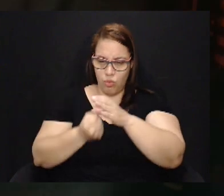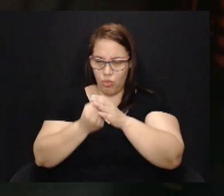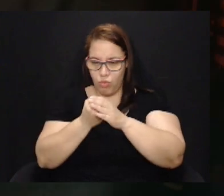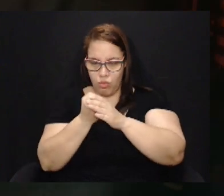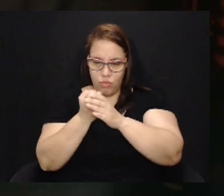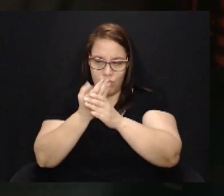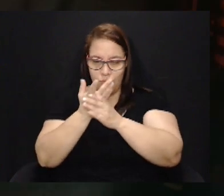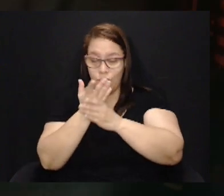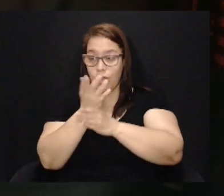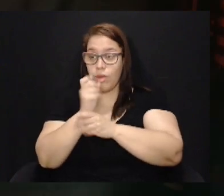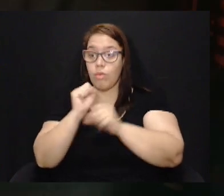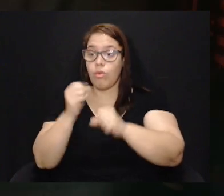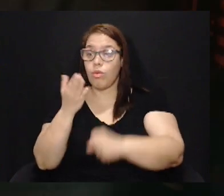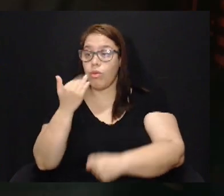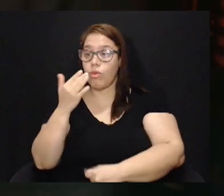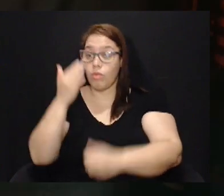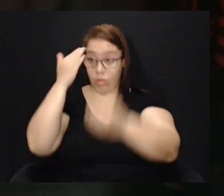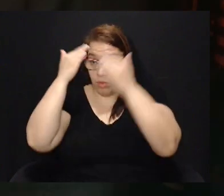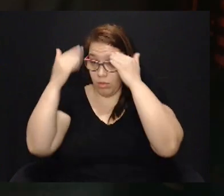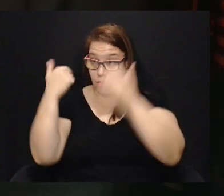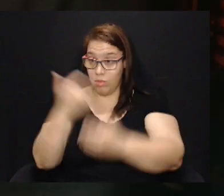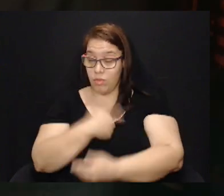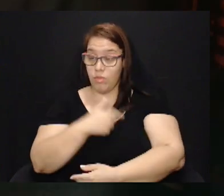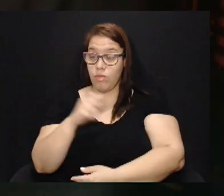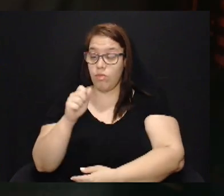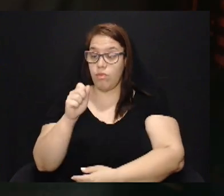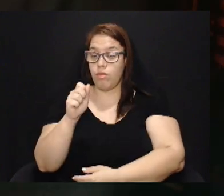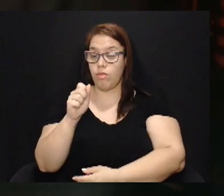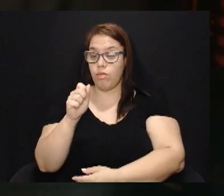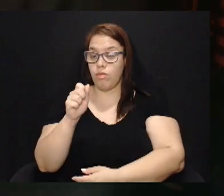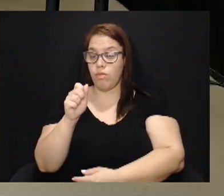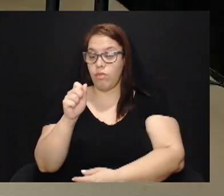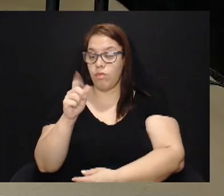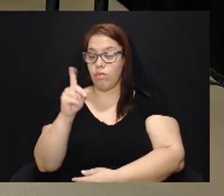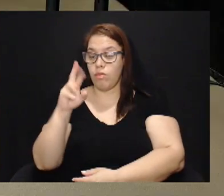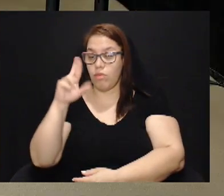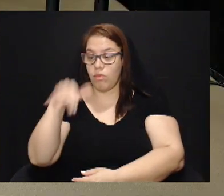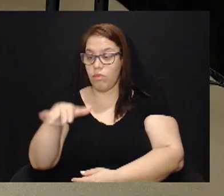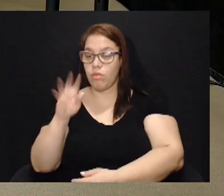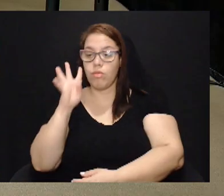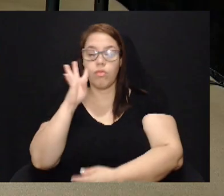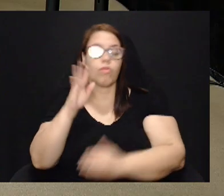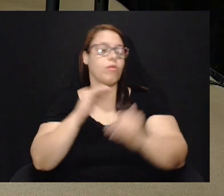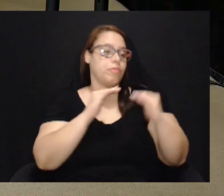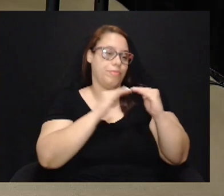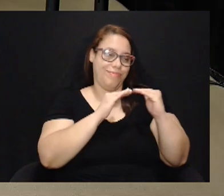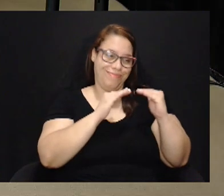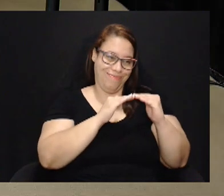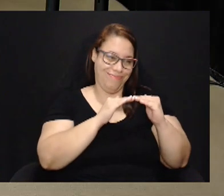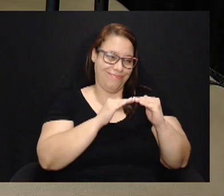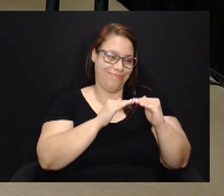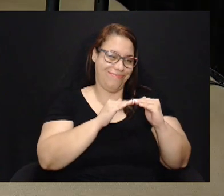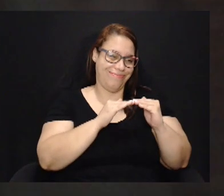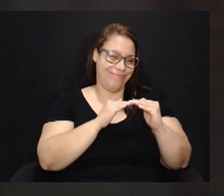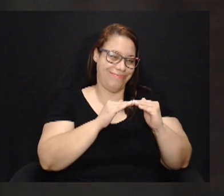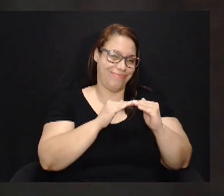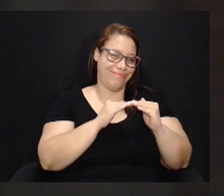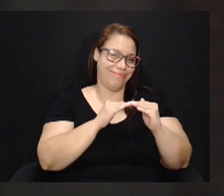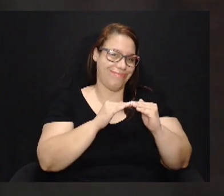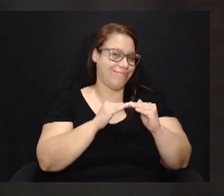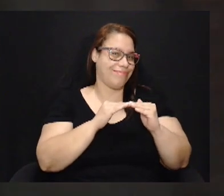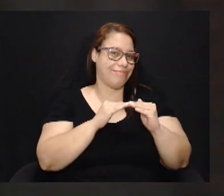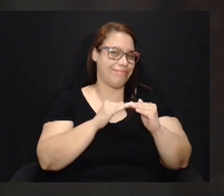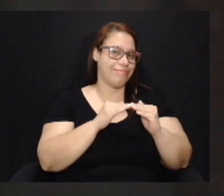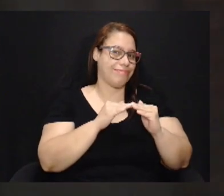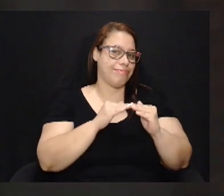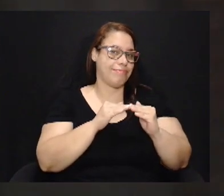que a psicologia traz para a gente sobre isso? Porque também é uma opção legal. Com certeza. É um recurso